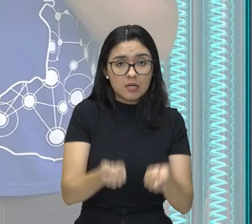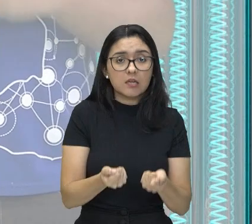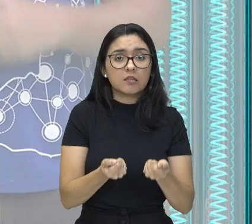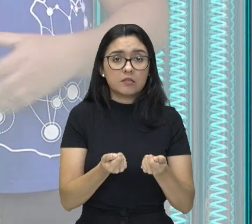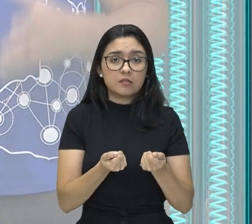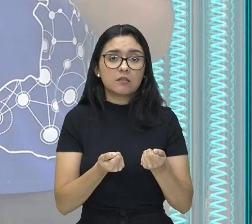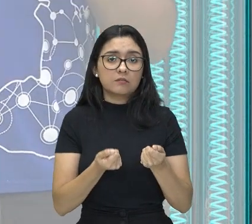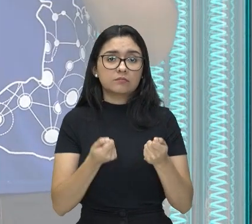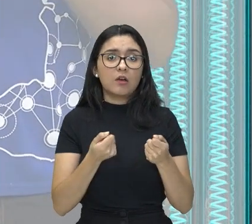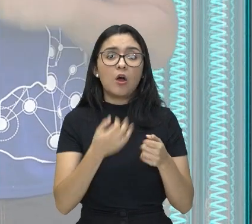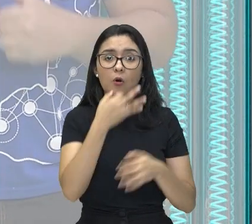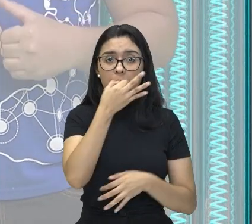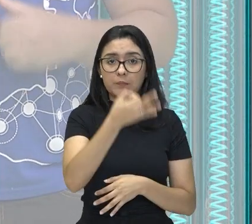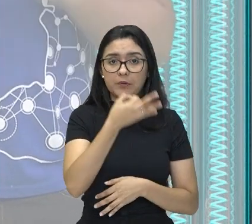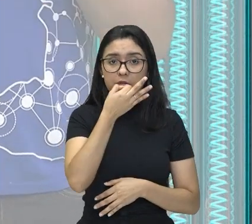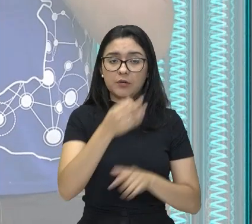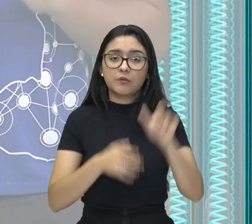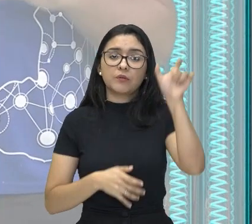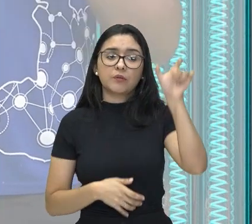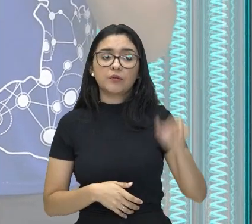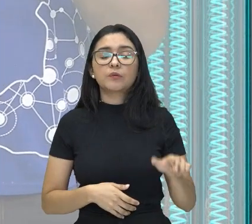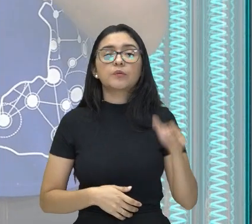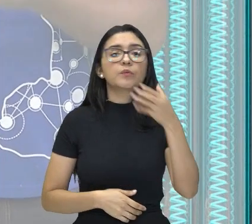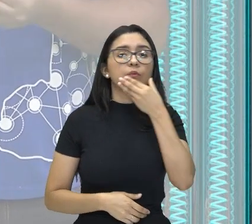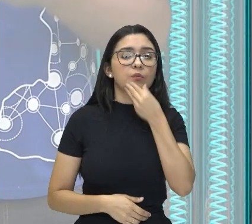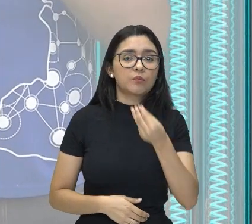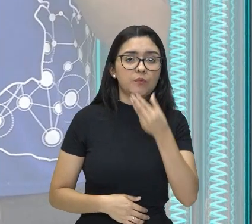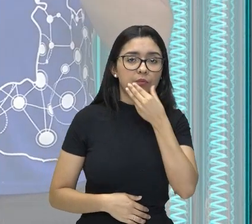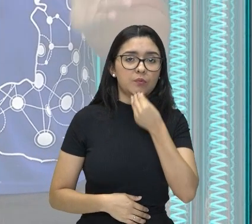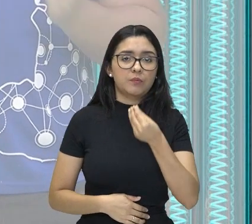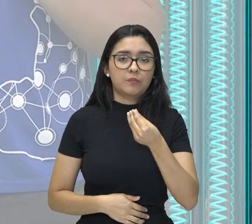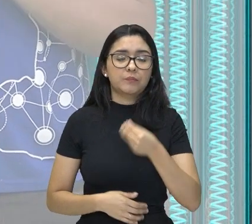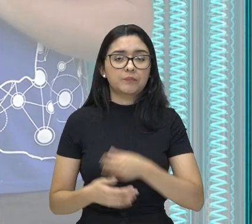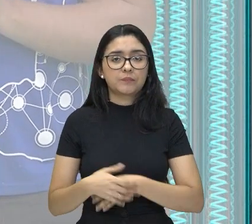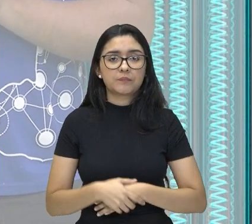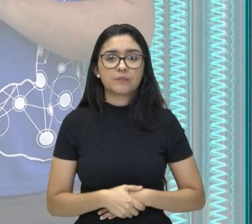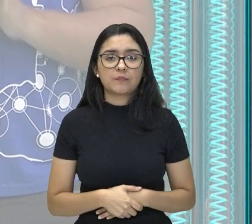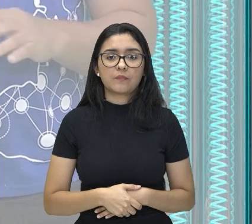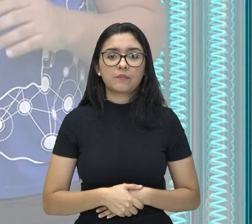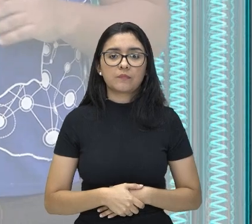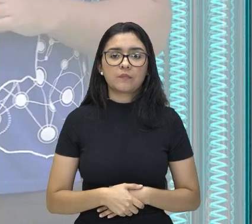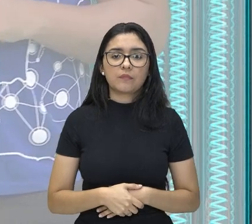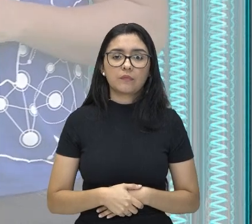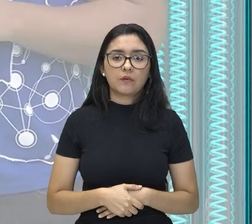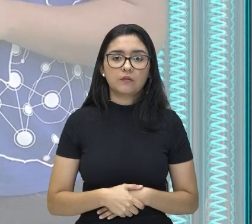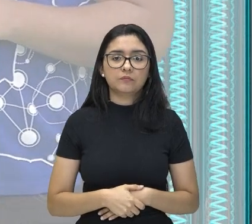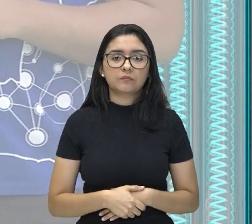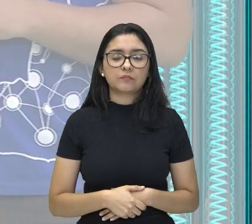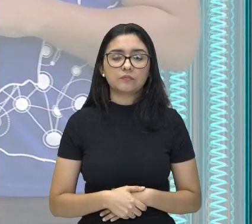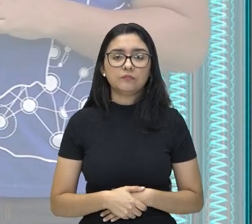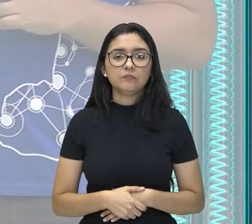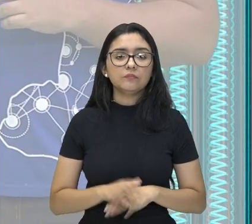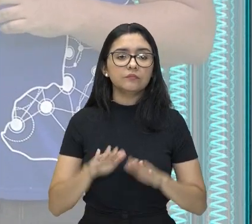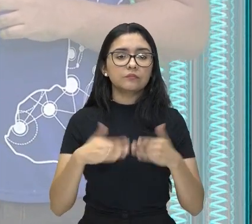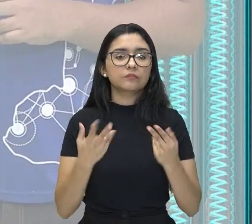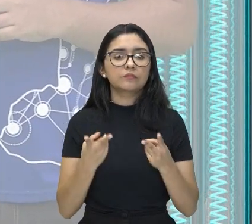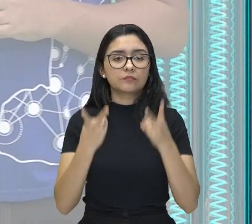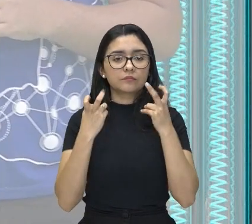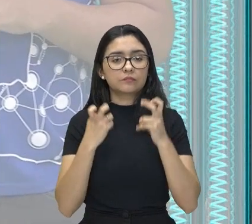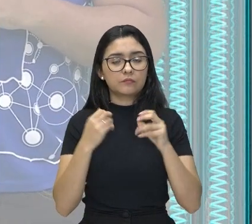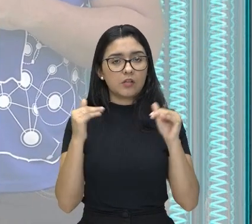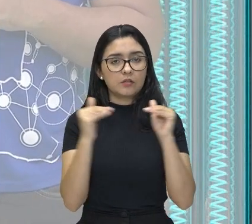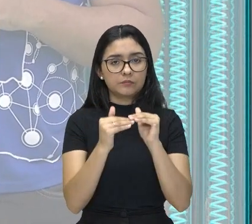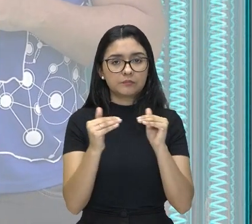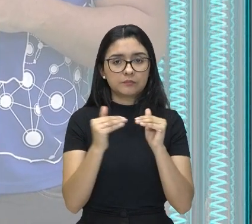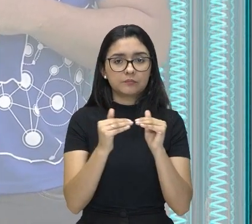Ela aceita, ela concorda com a ideia que foi exposta pelo personagem Rodrigo, certo? Então, percebe que ela